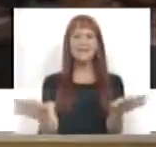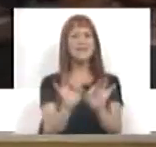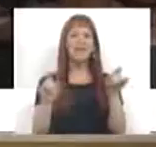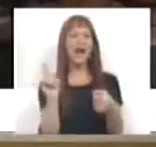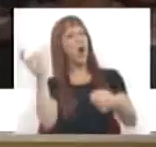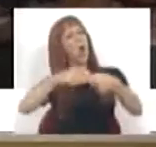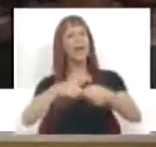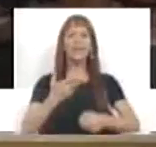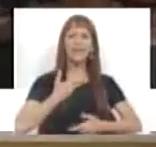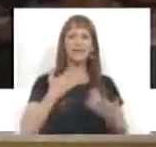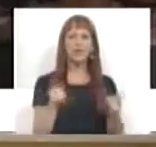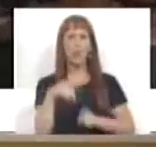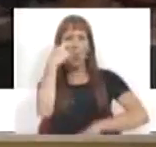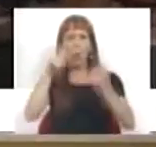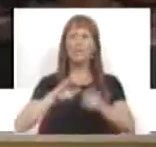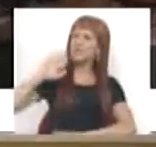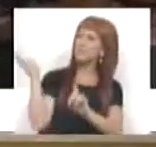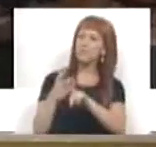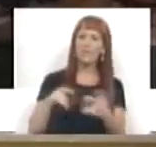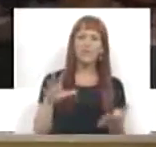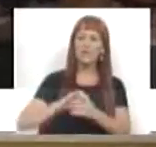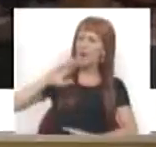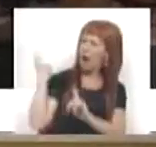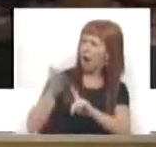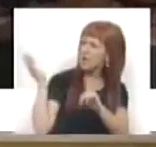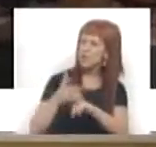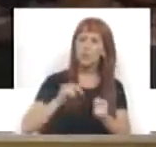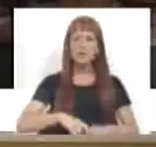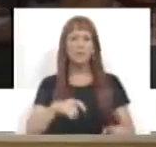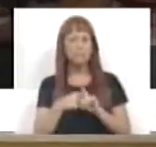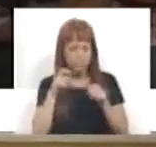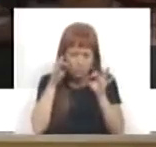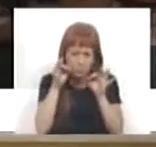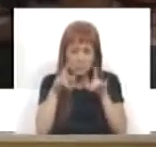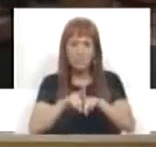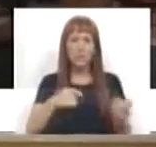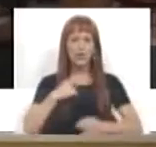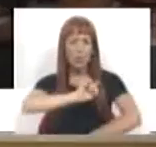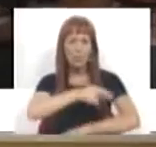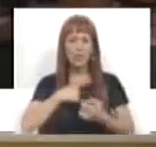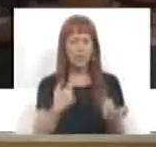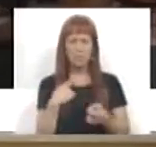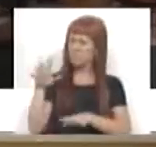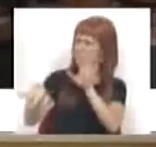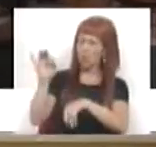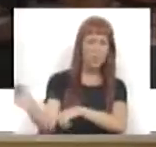como colónia de dívida, um povo condenado a severos castigos, medidos à lupa por poderes que ninguém